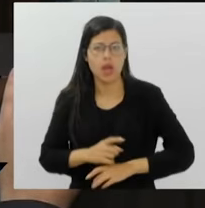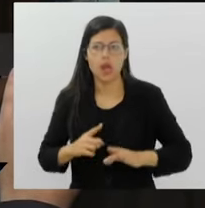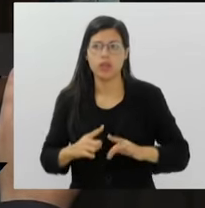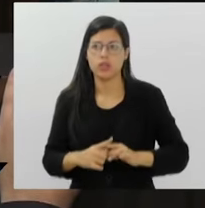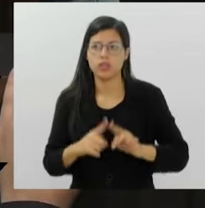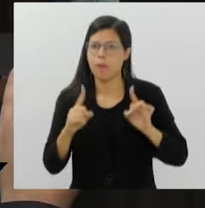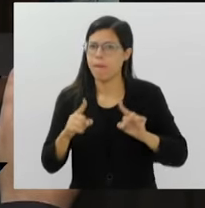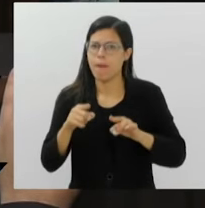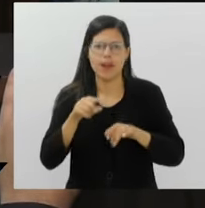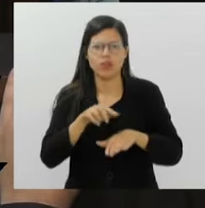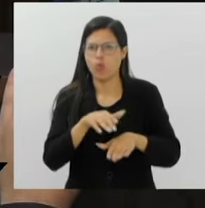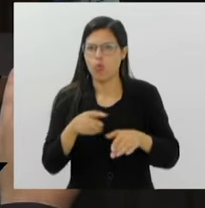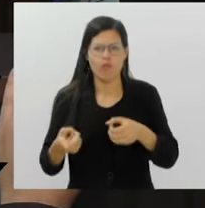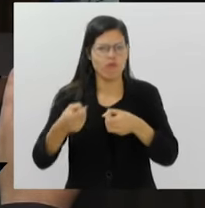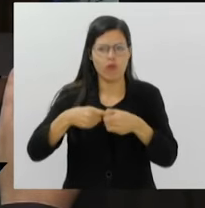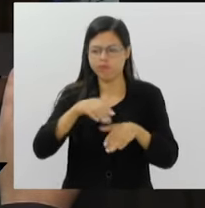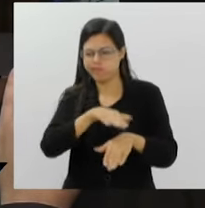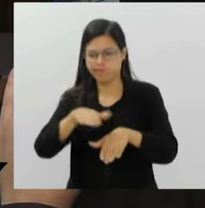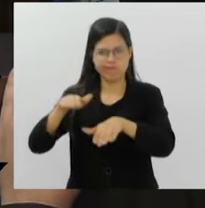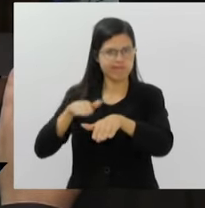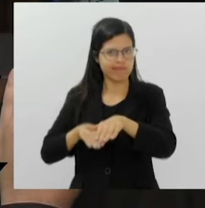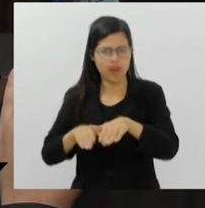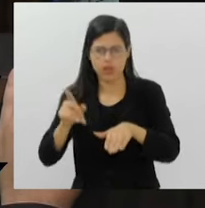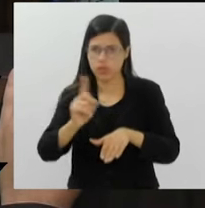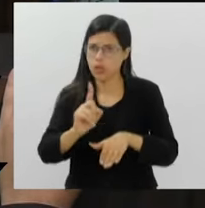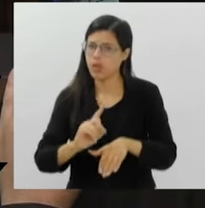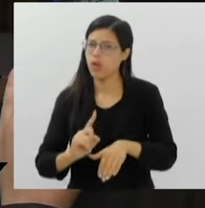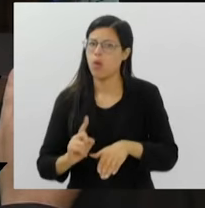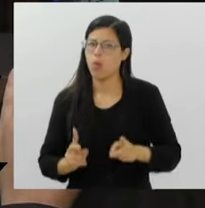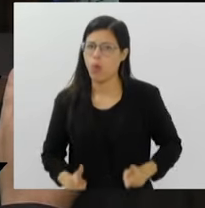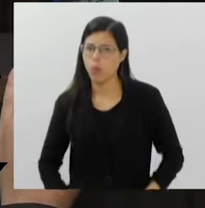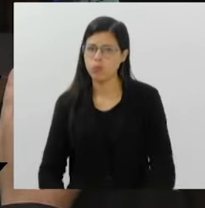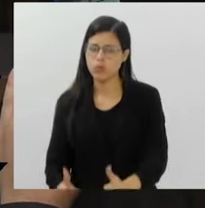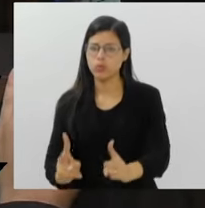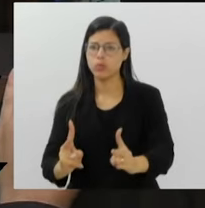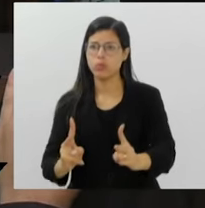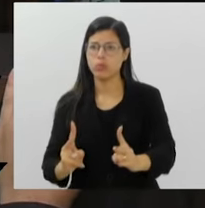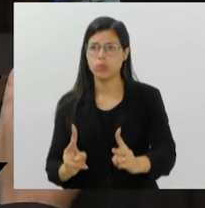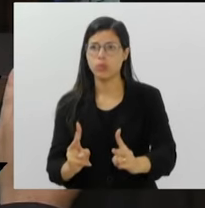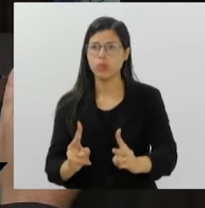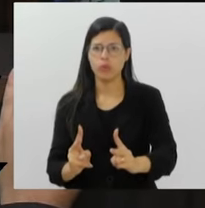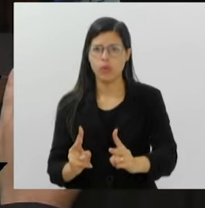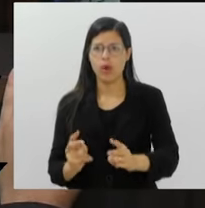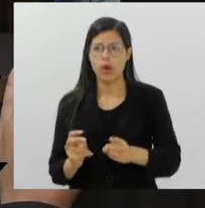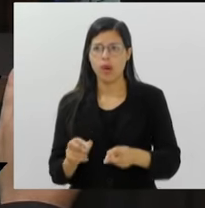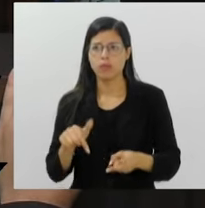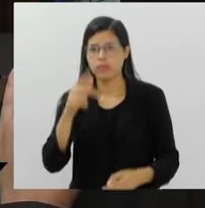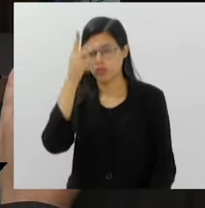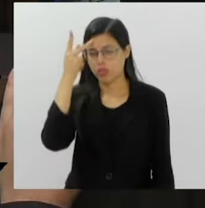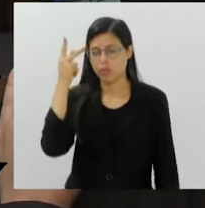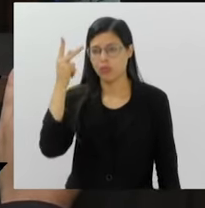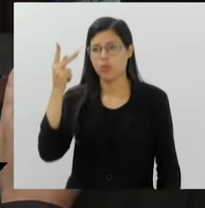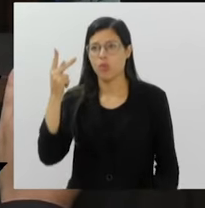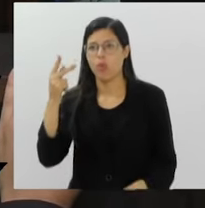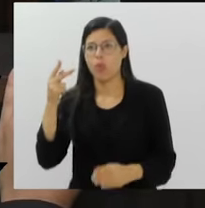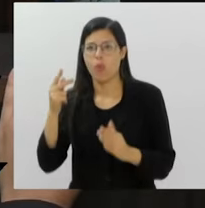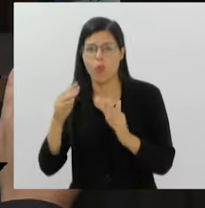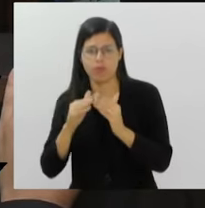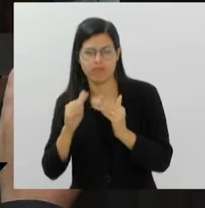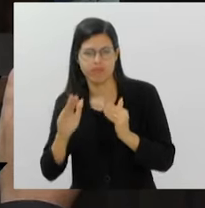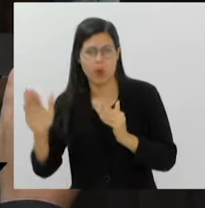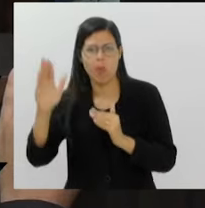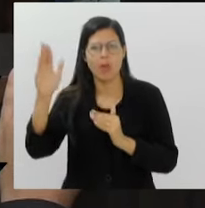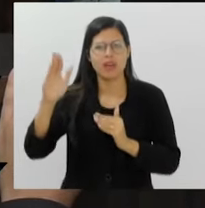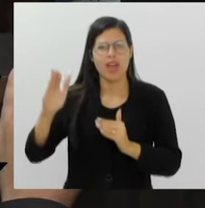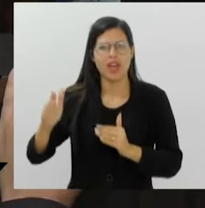jamais recuar um passo sequer, doa quem doer, para que essas pessoas que ficam dentro do morro, com armamento pesado,